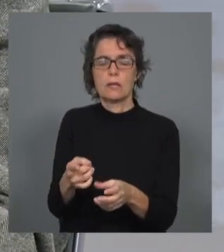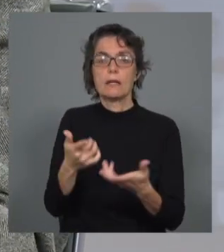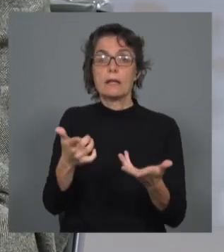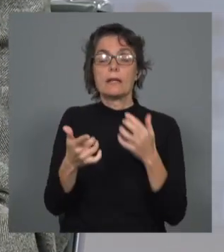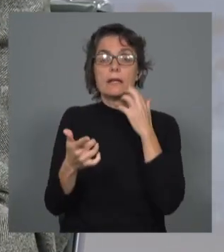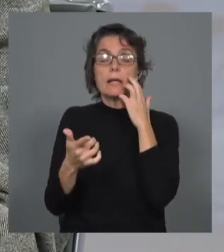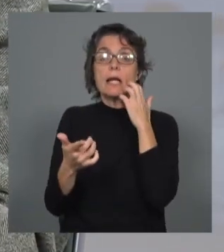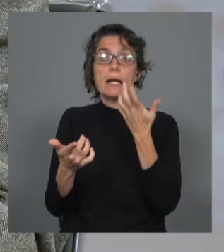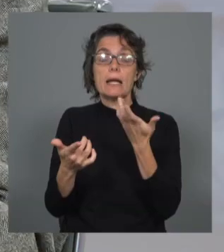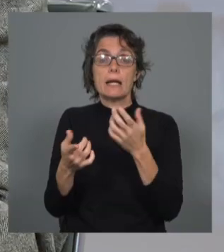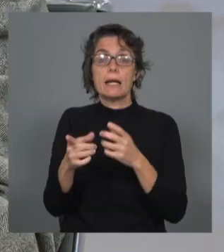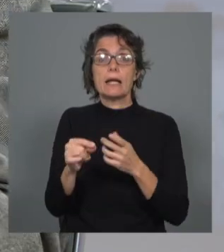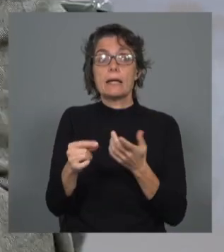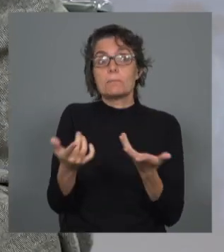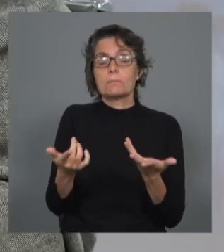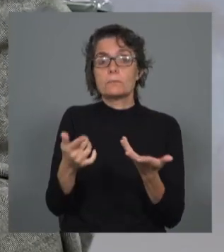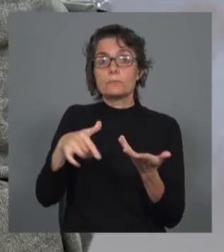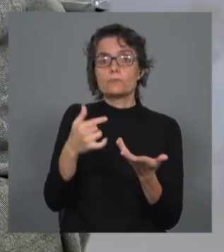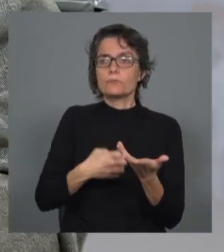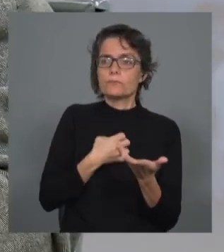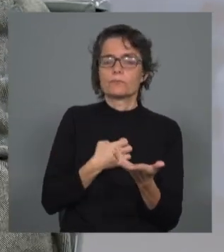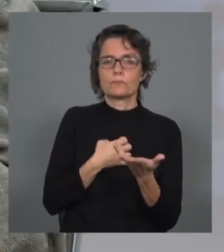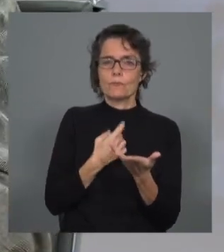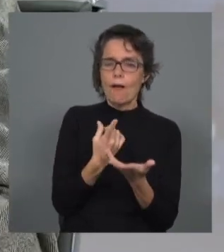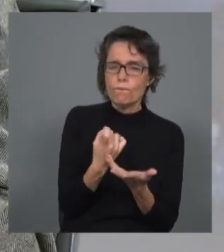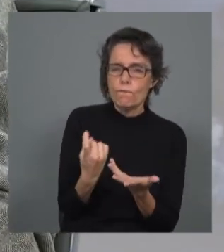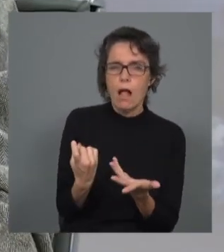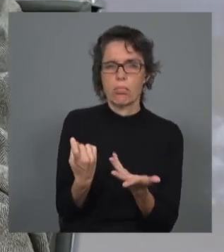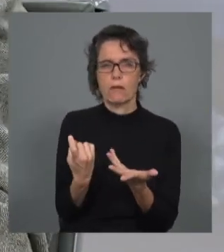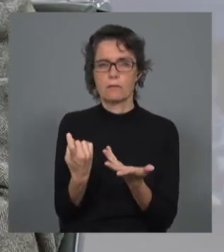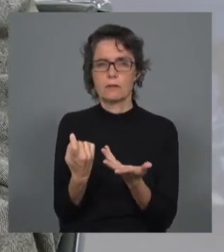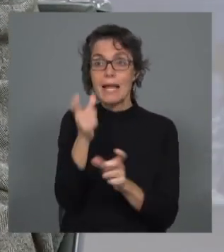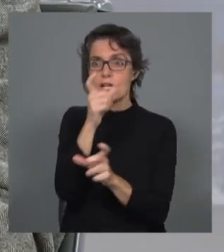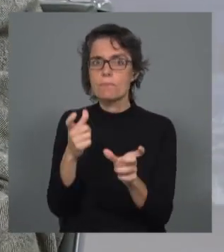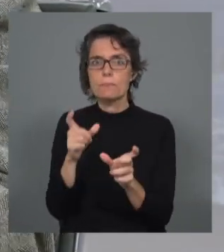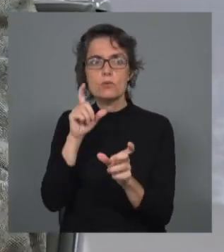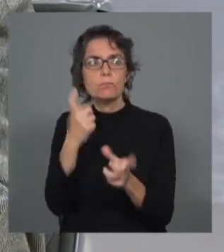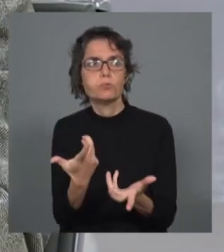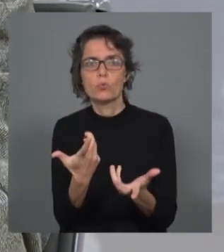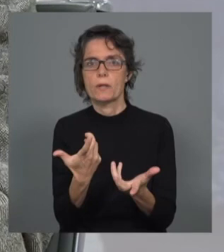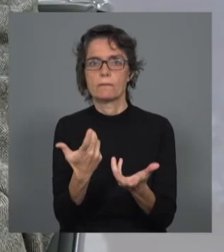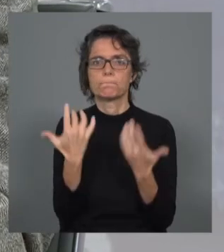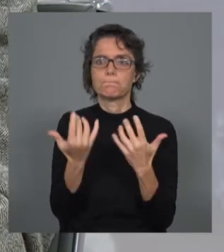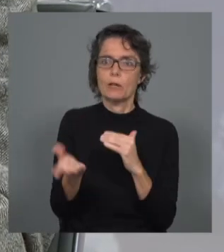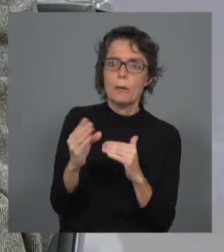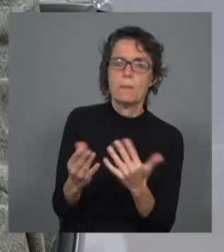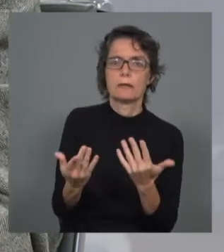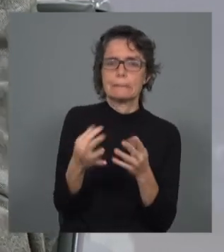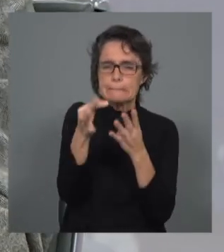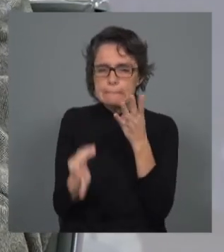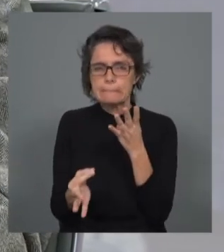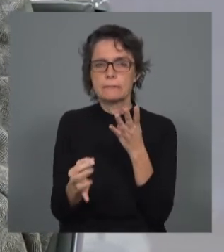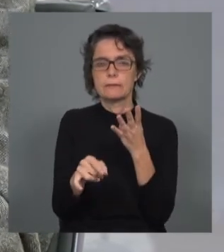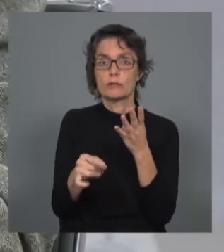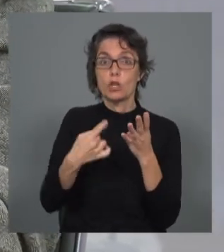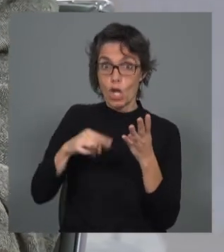pudessem divulgar os números. Portanto, nós sentimos uma onda de interesse e necessidade dessa informação e fomos